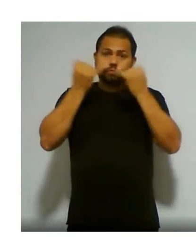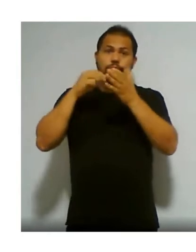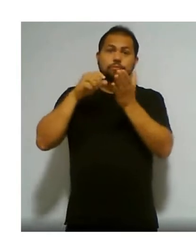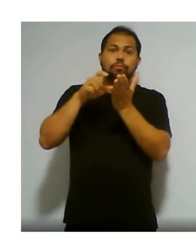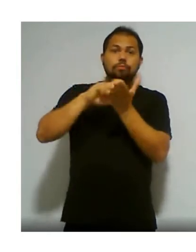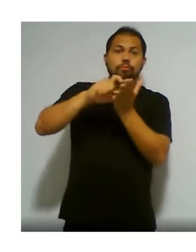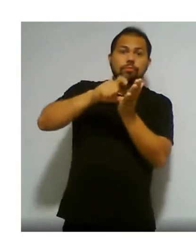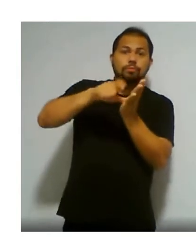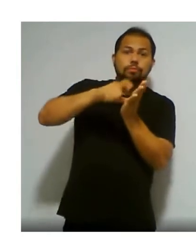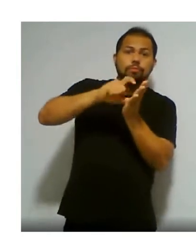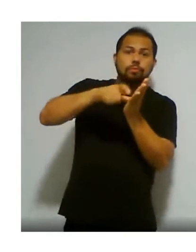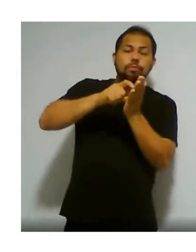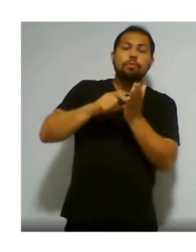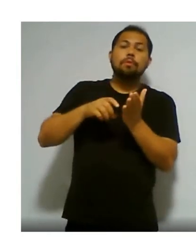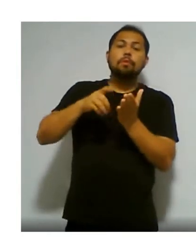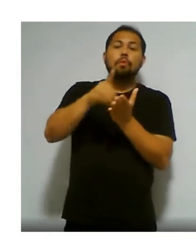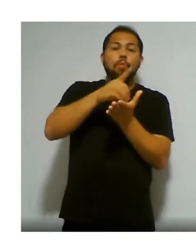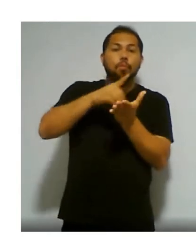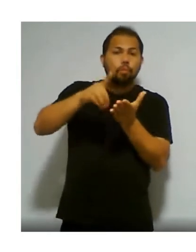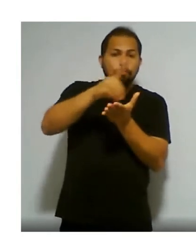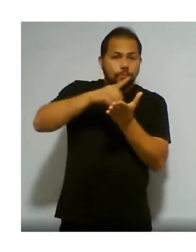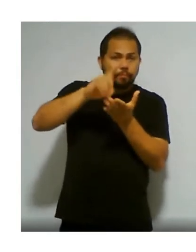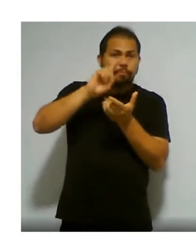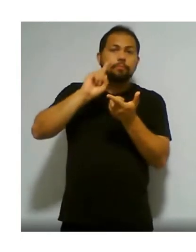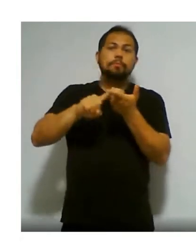de discos através